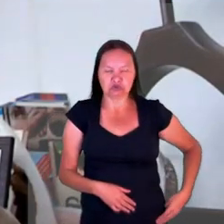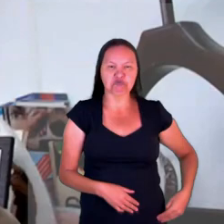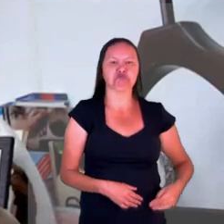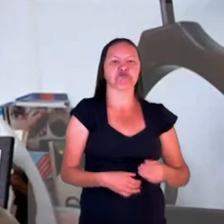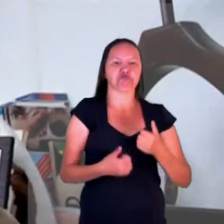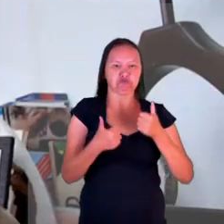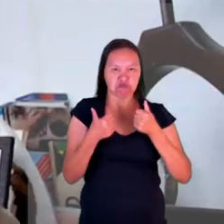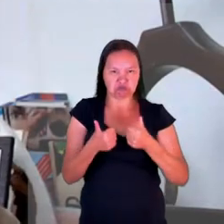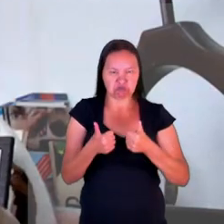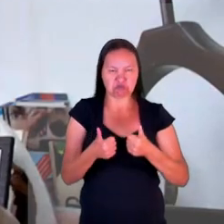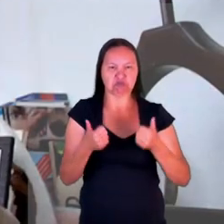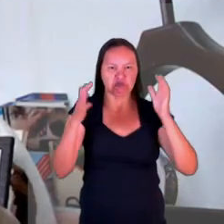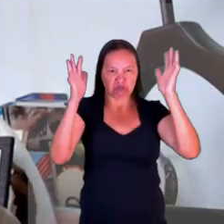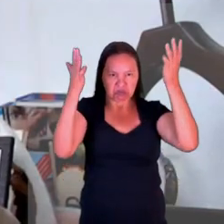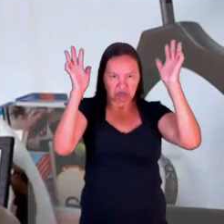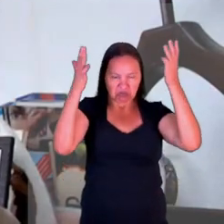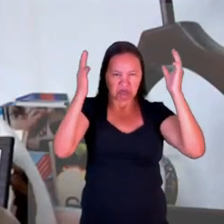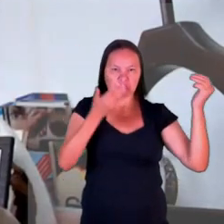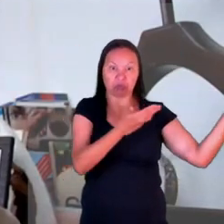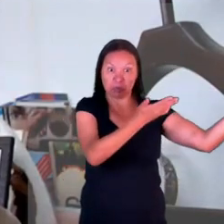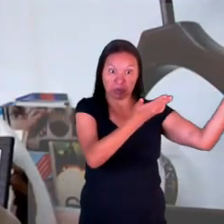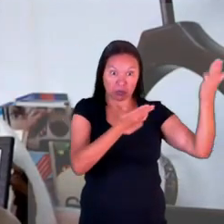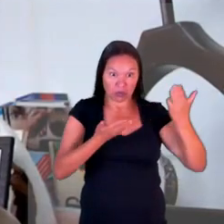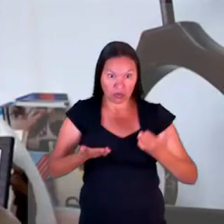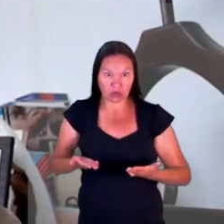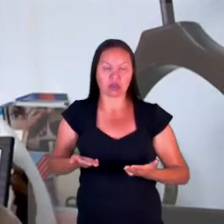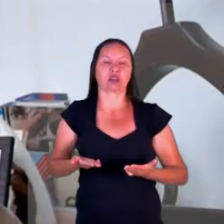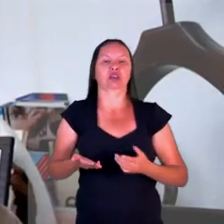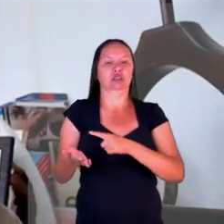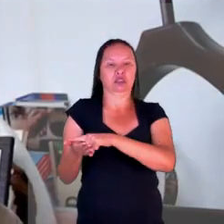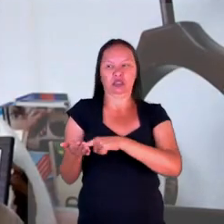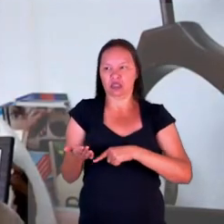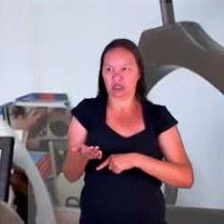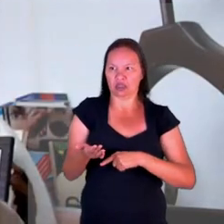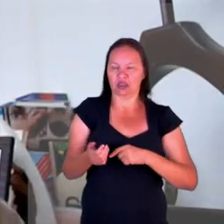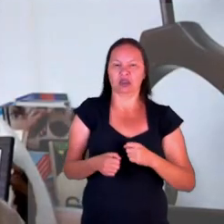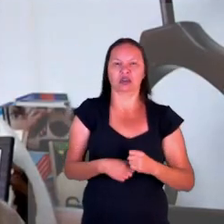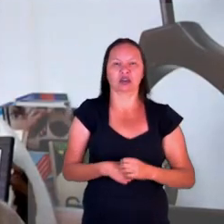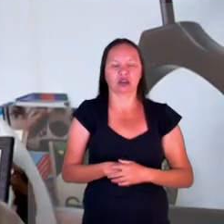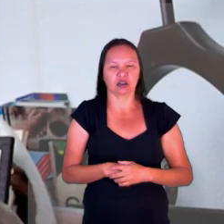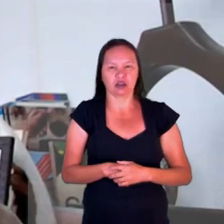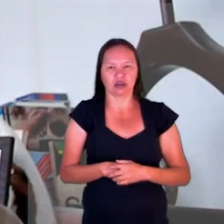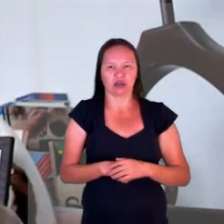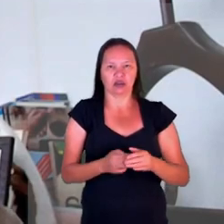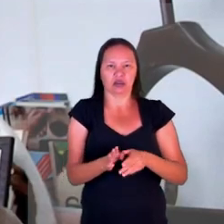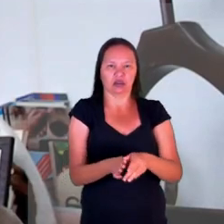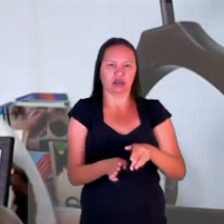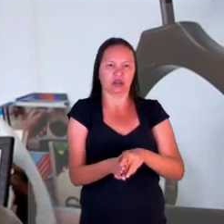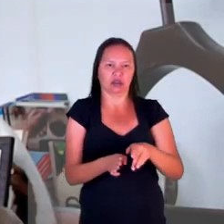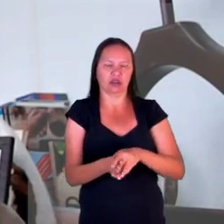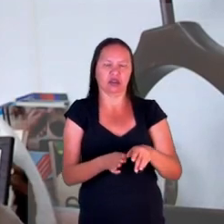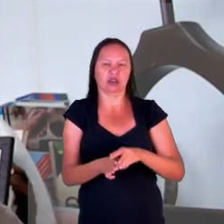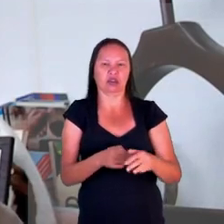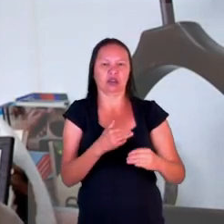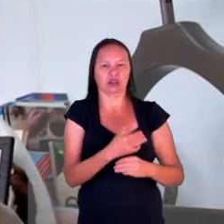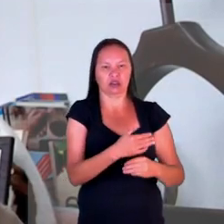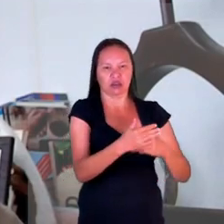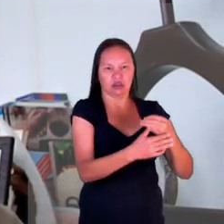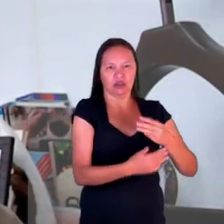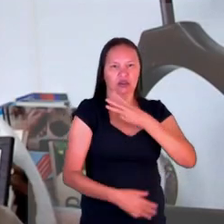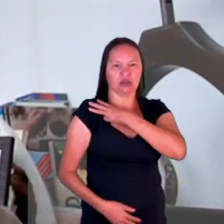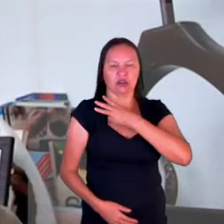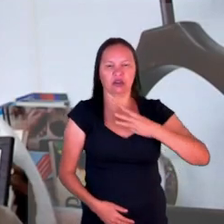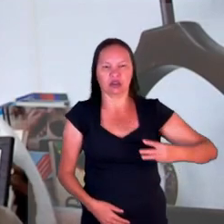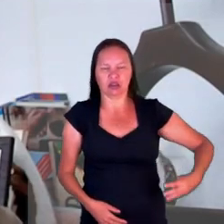Público Por trazer a agenda do Conselho e de consequência do Ministério